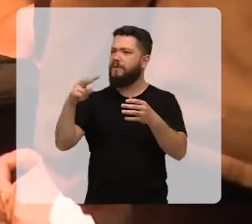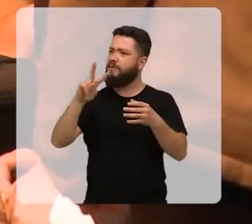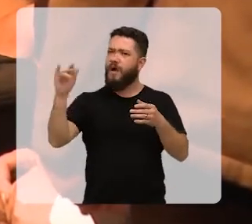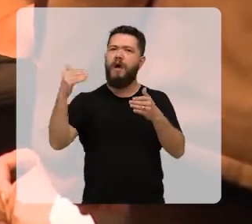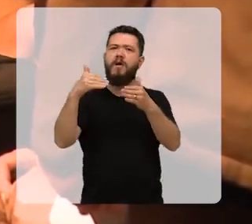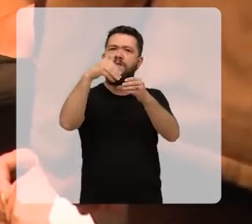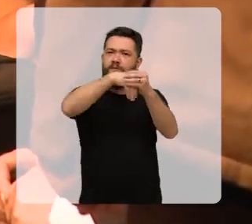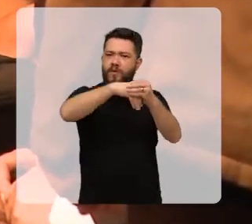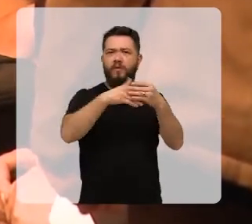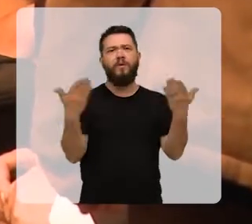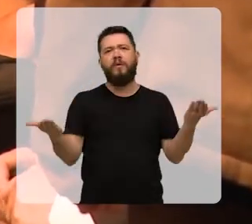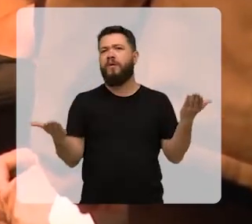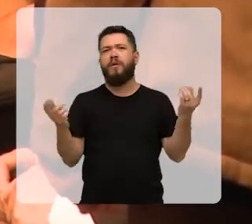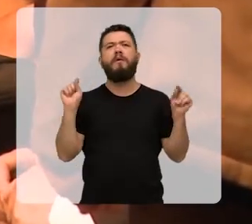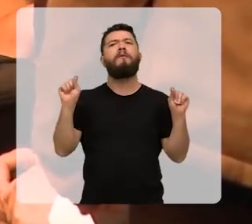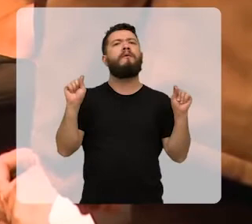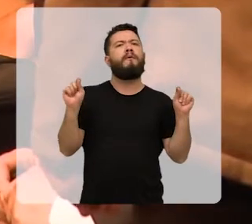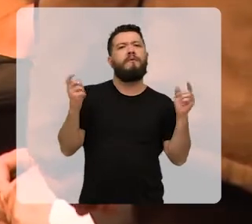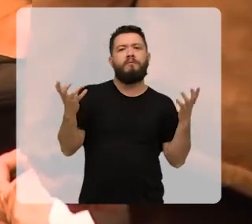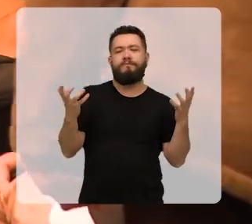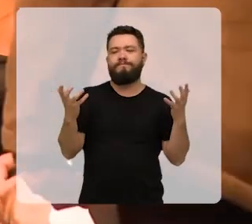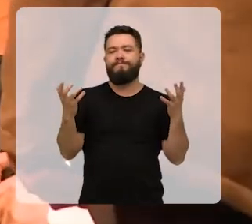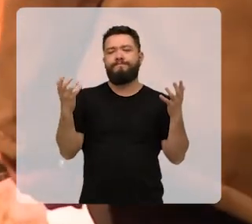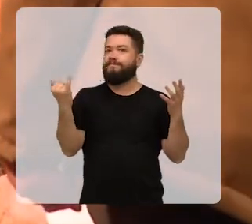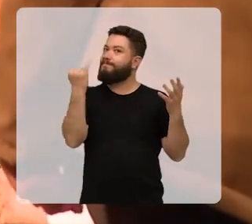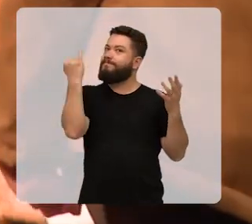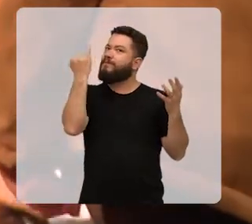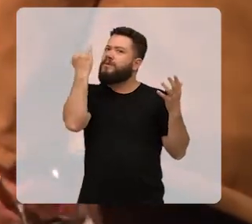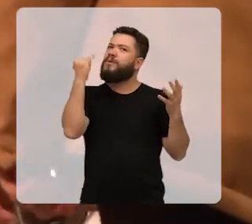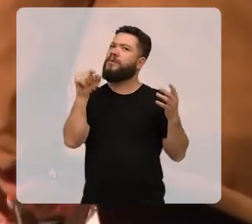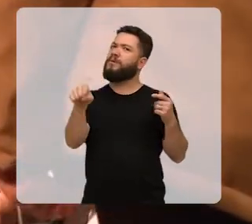é um perigo muito grande realmente